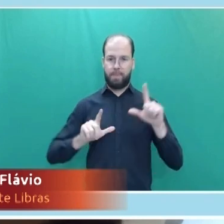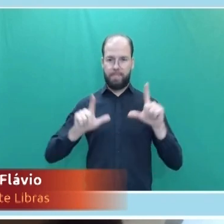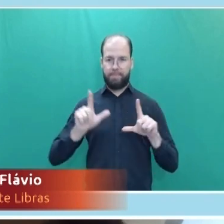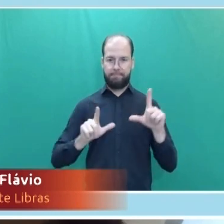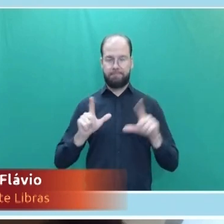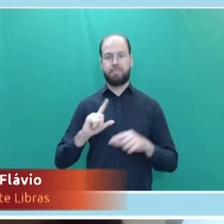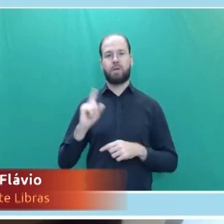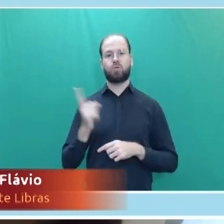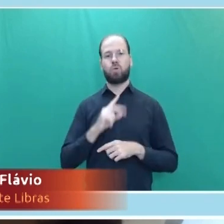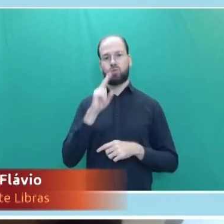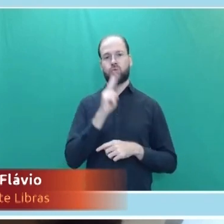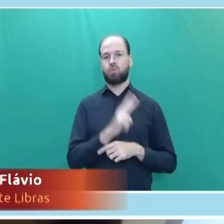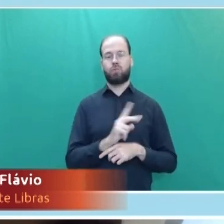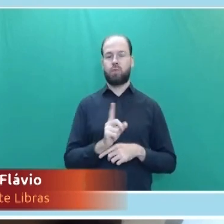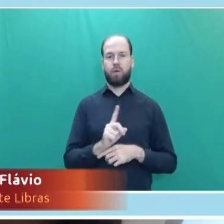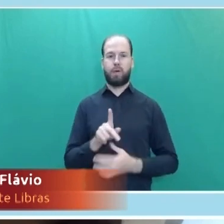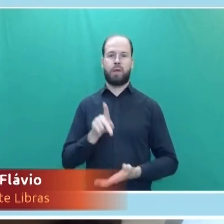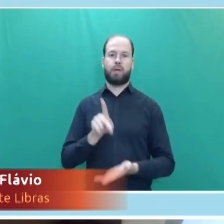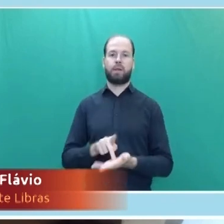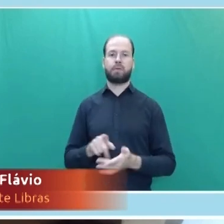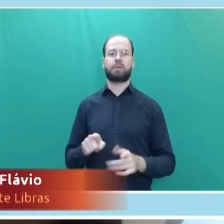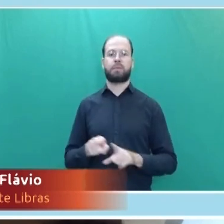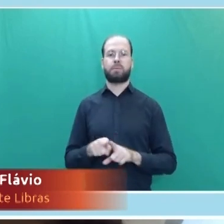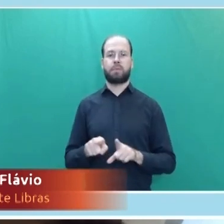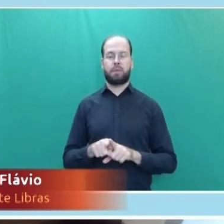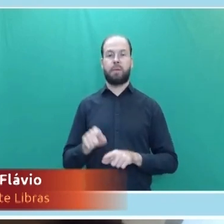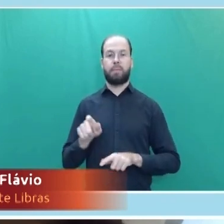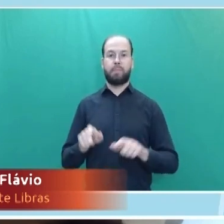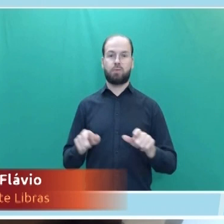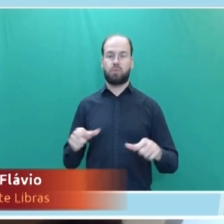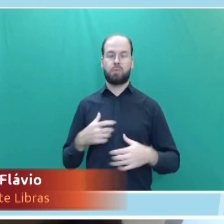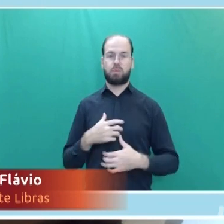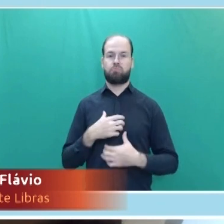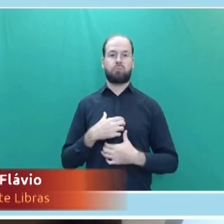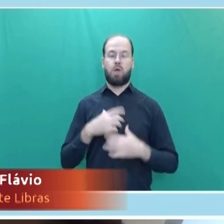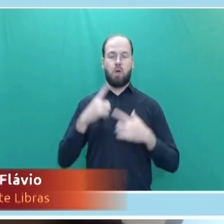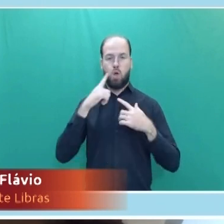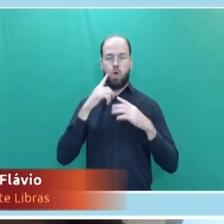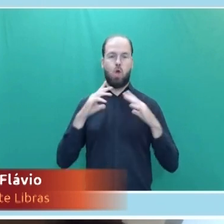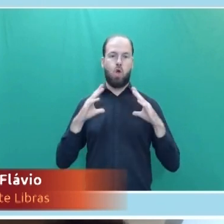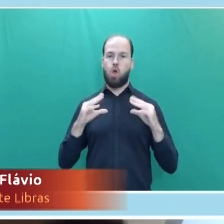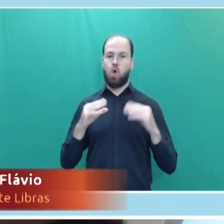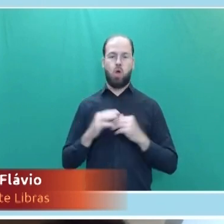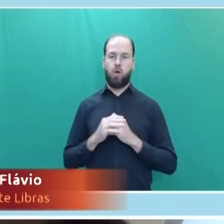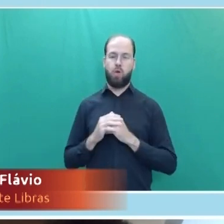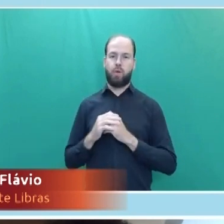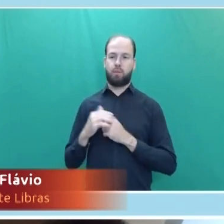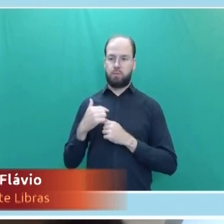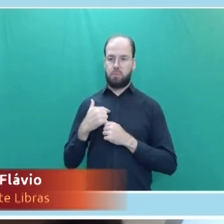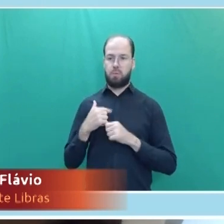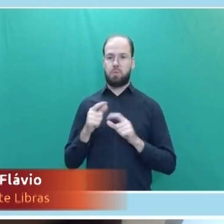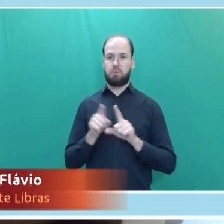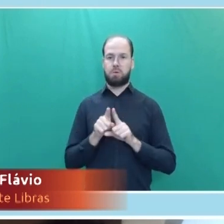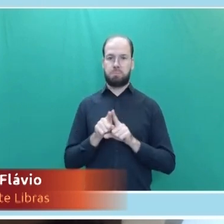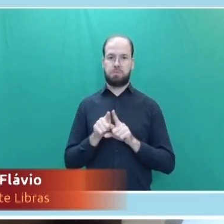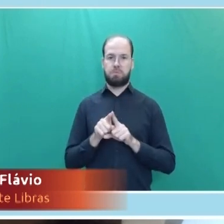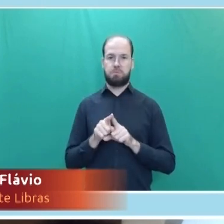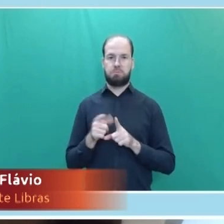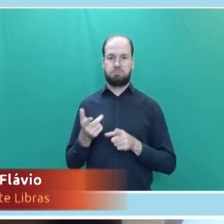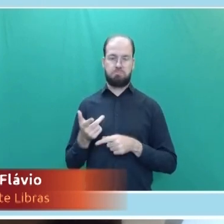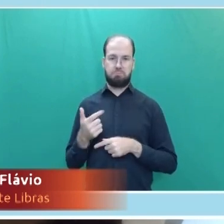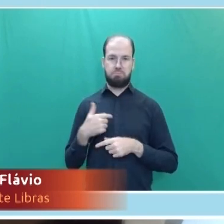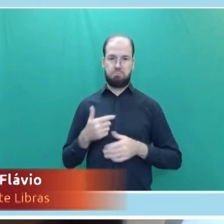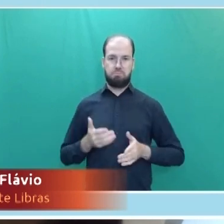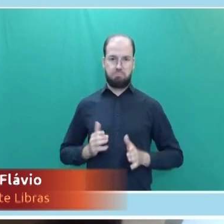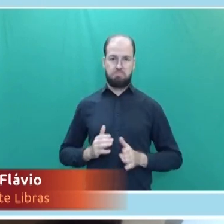gente não vai ver isso na realidade também, porque as pessoas não se sentem confortáveis para trocar afeto. Eu mesmo, assim, eu nasci nos